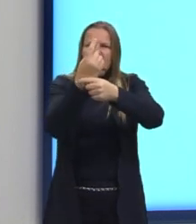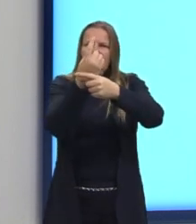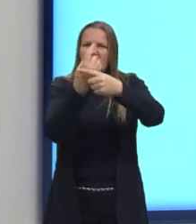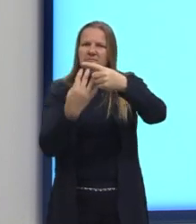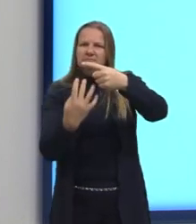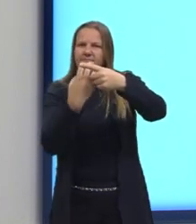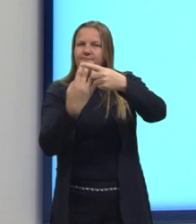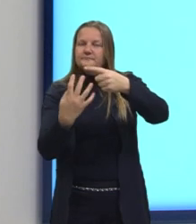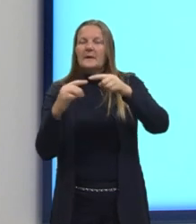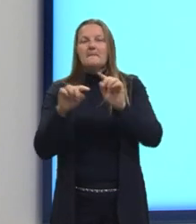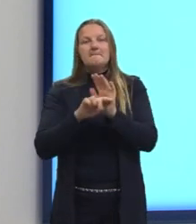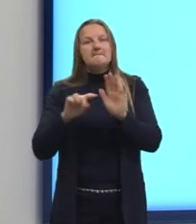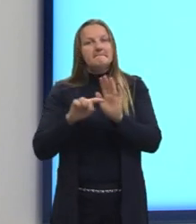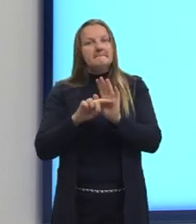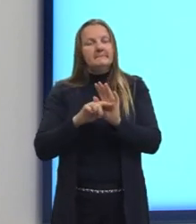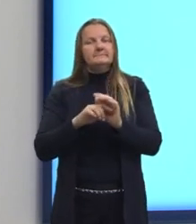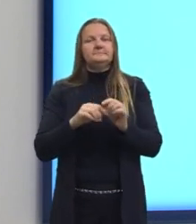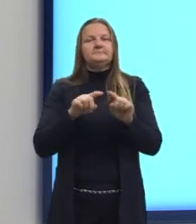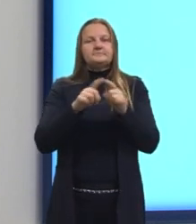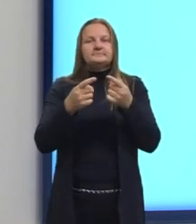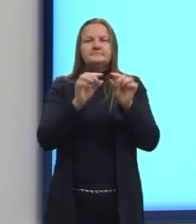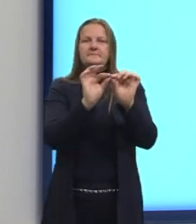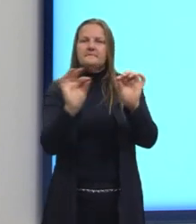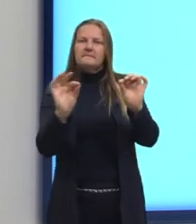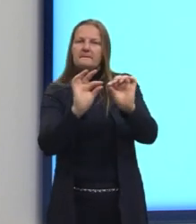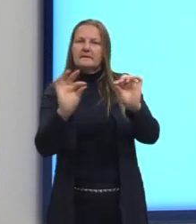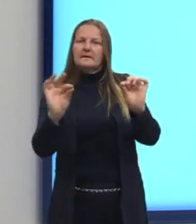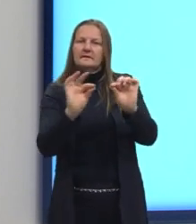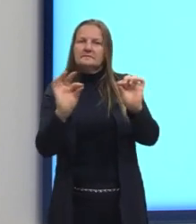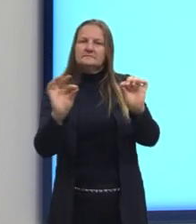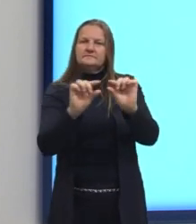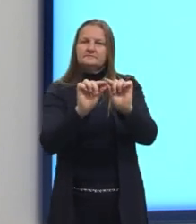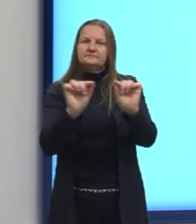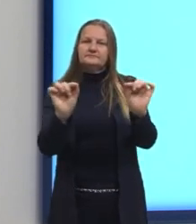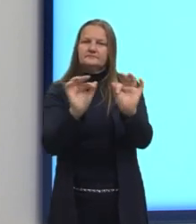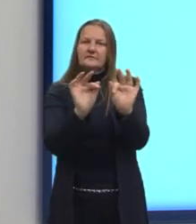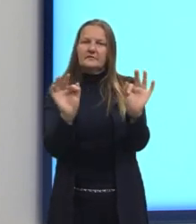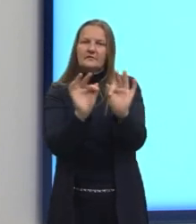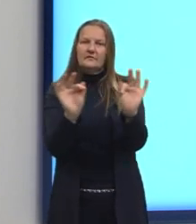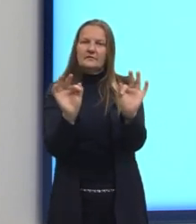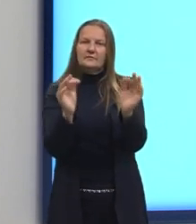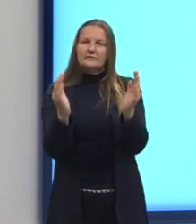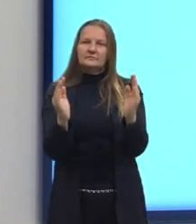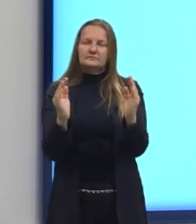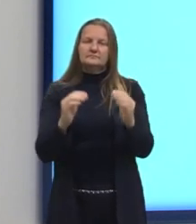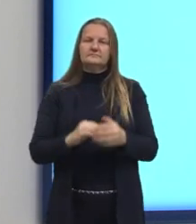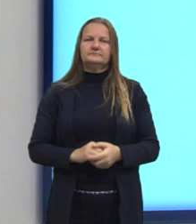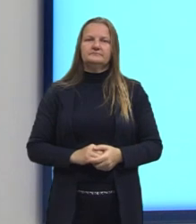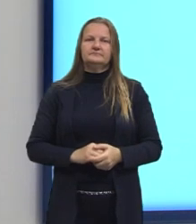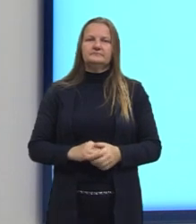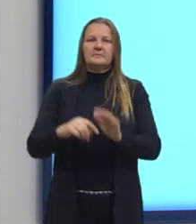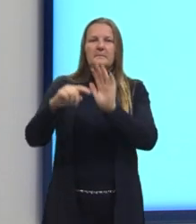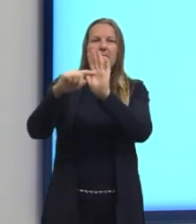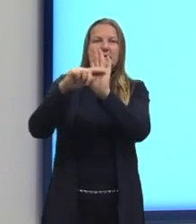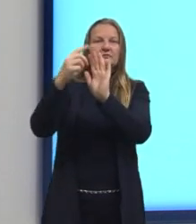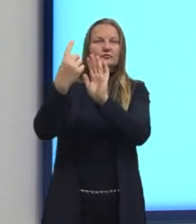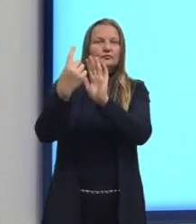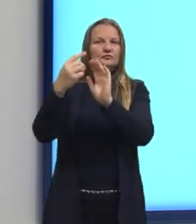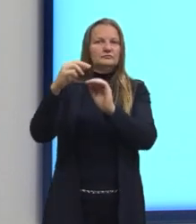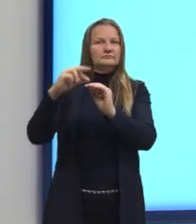né a barra mas colocando dessa forma aqui né com o expoente negativo